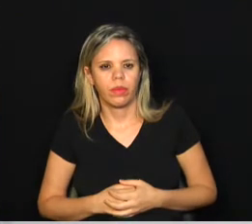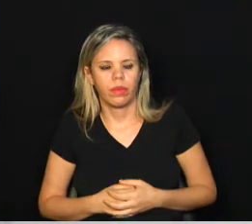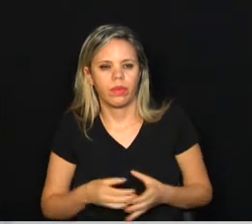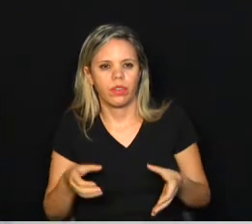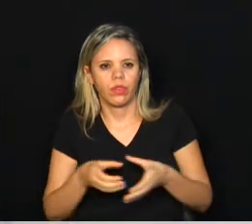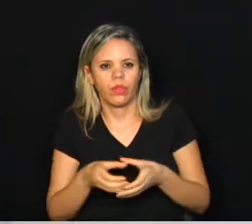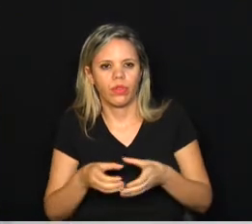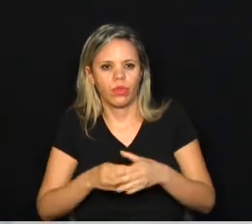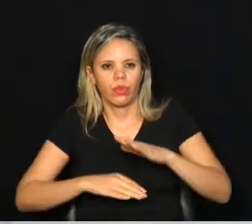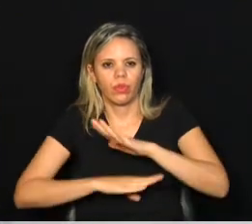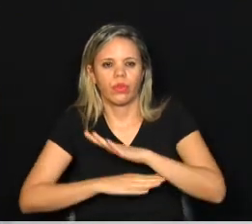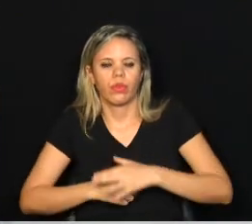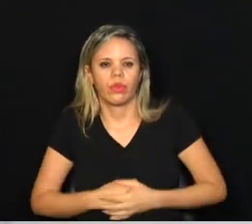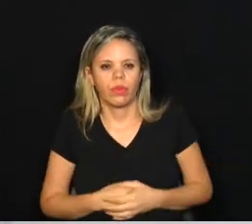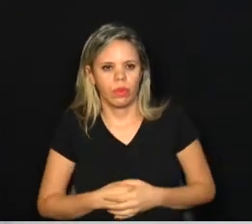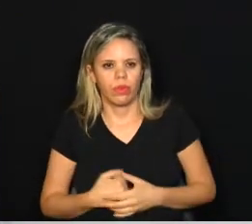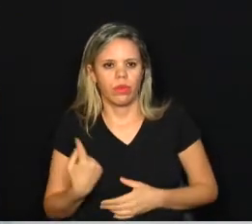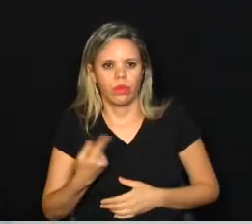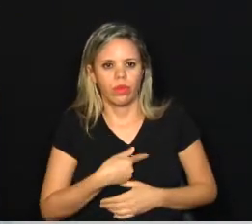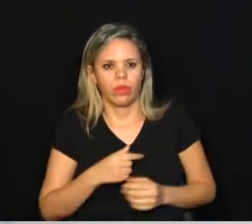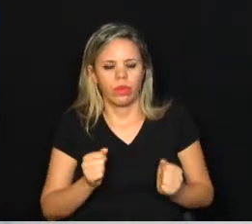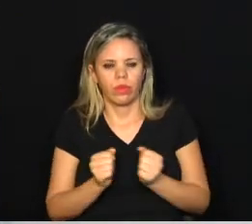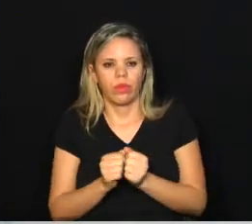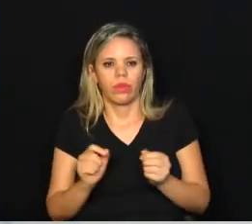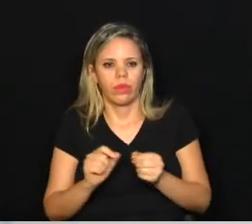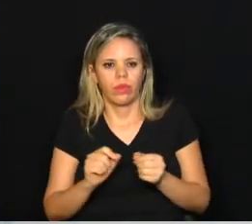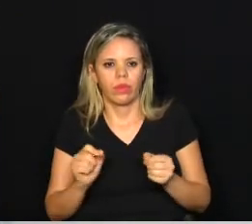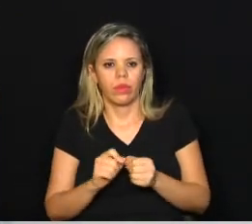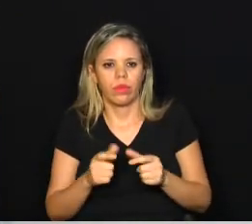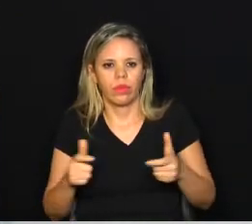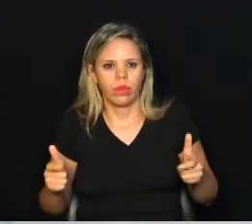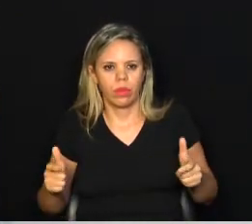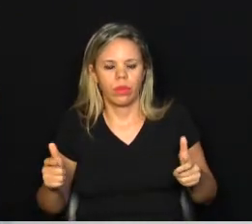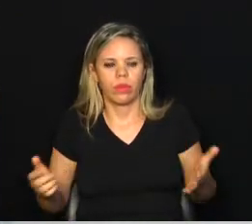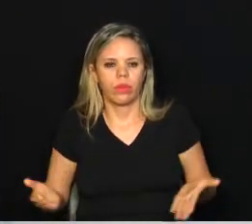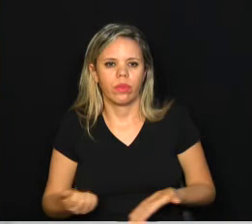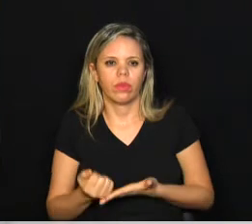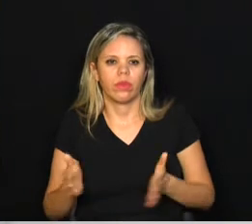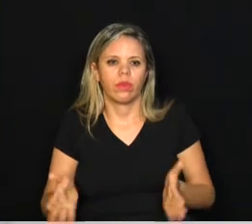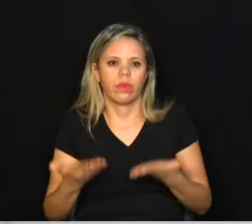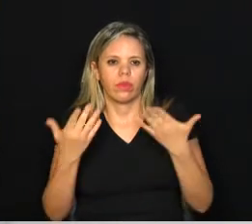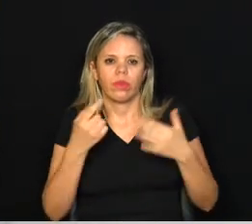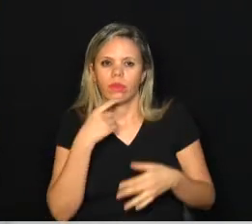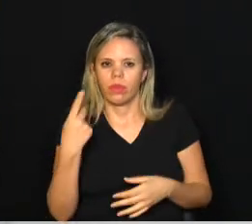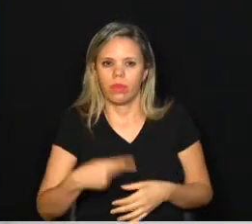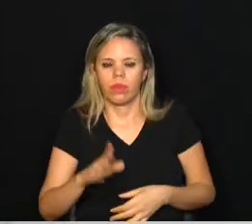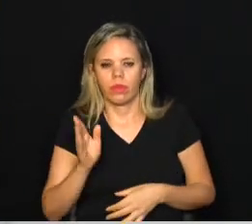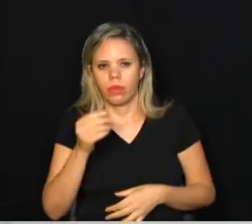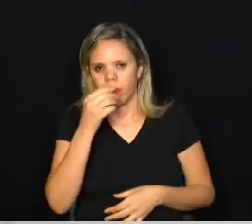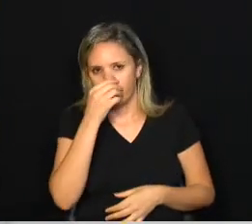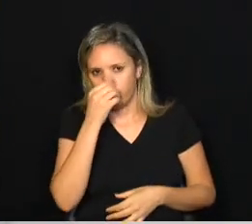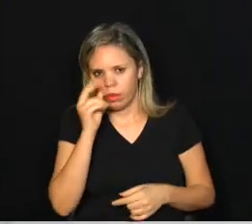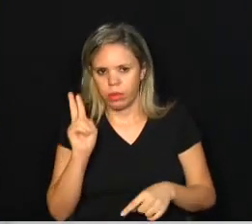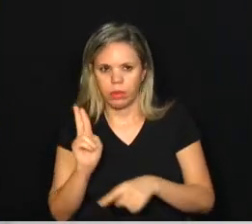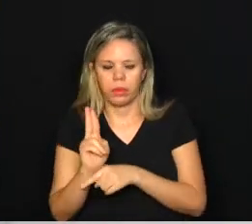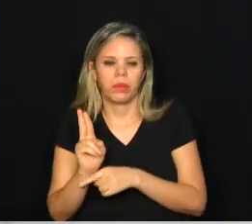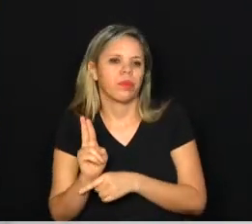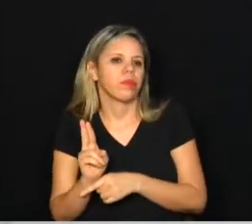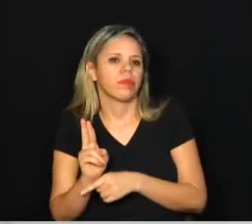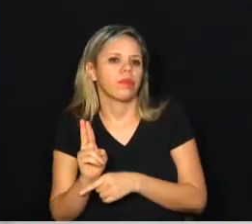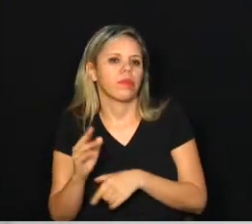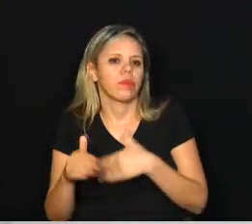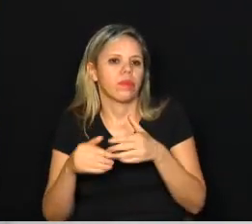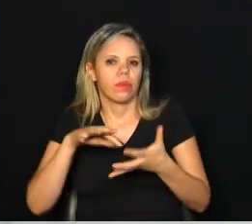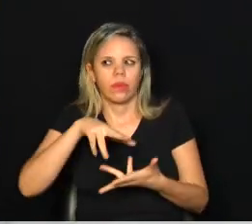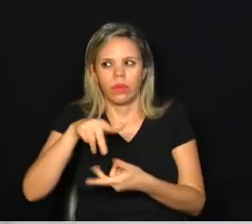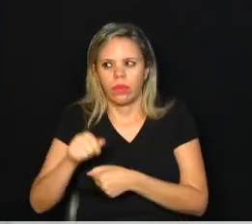da Câmara, nós juntos vamos fazer aí uma grande diferença, porque Campinas já é uma referência mundial